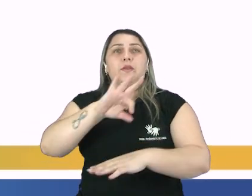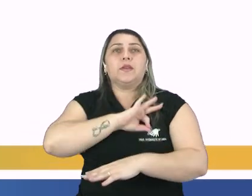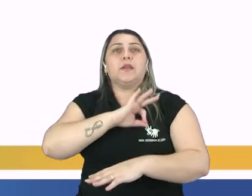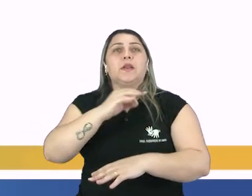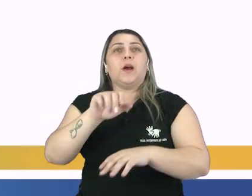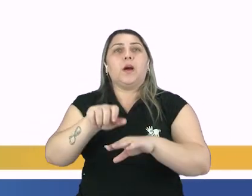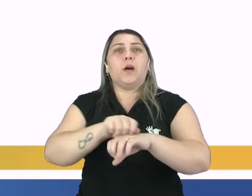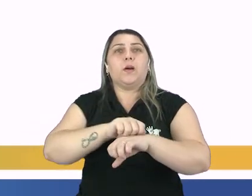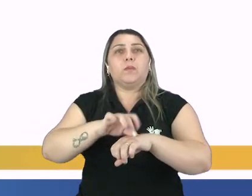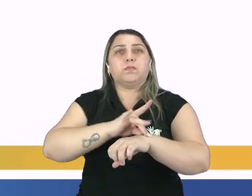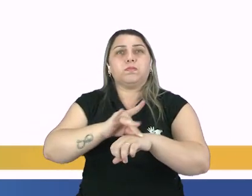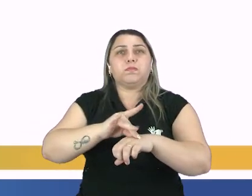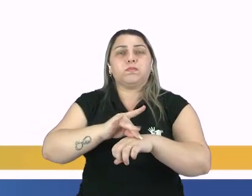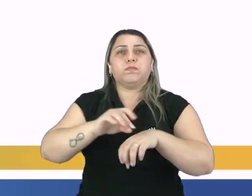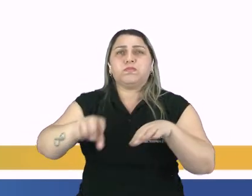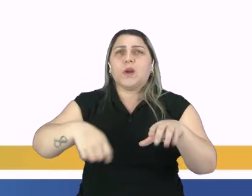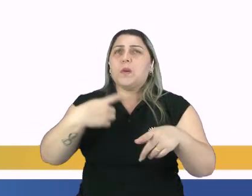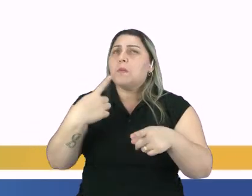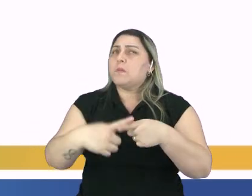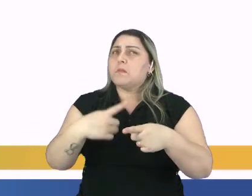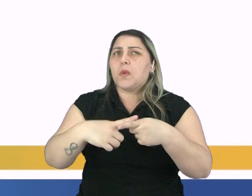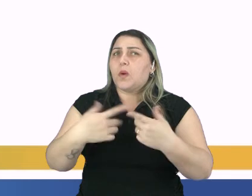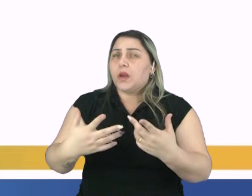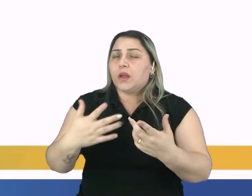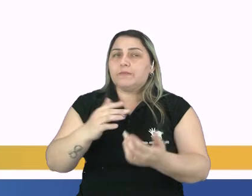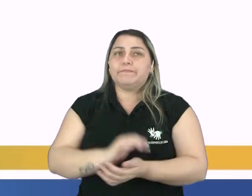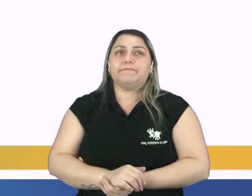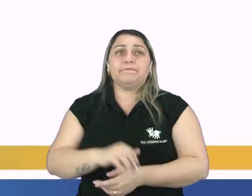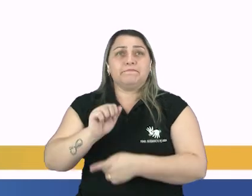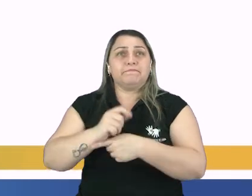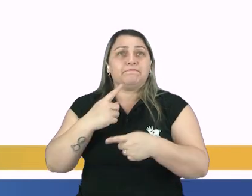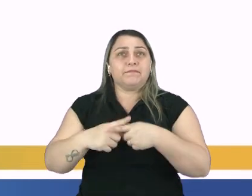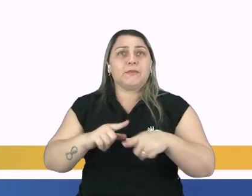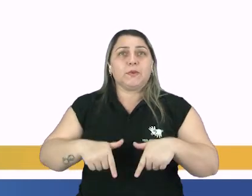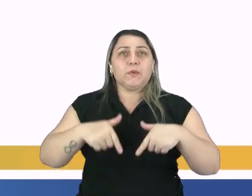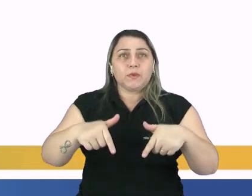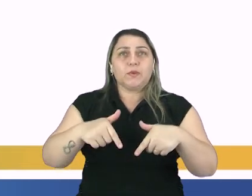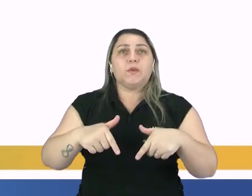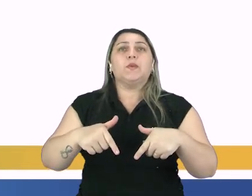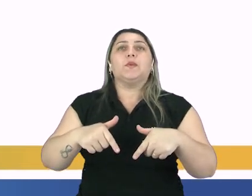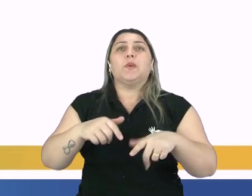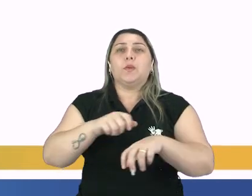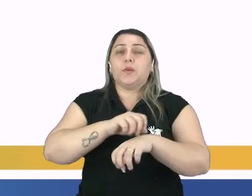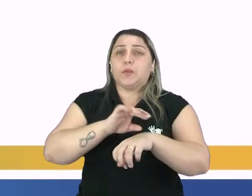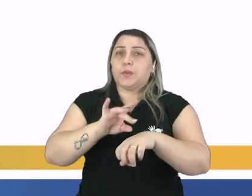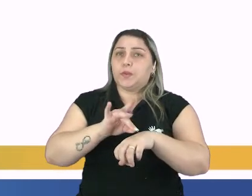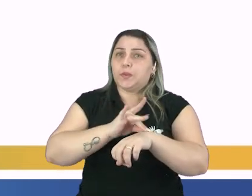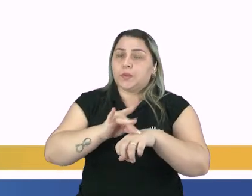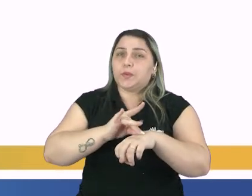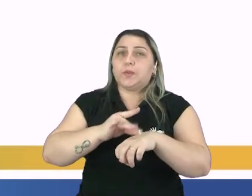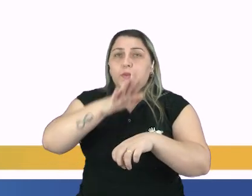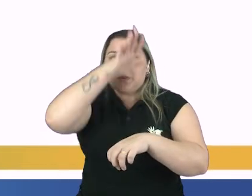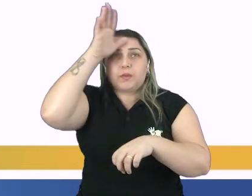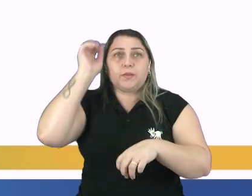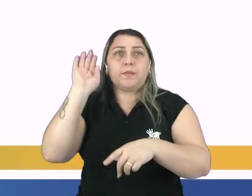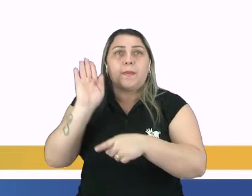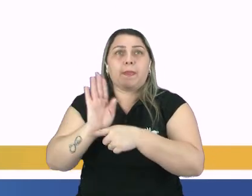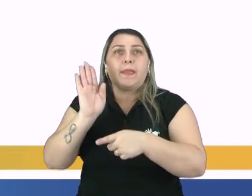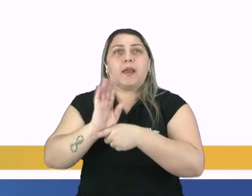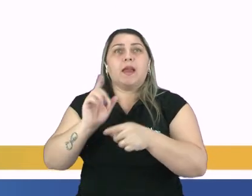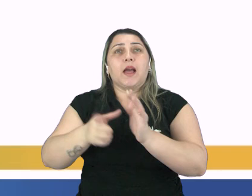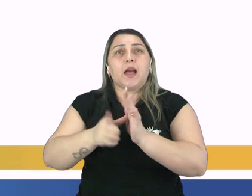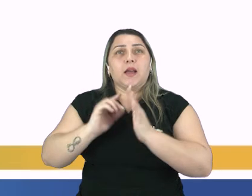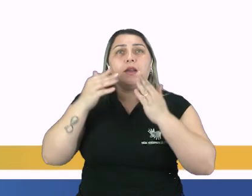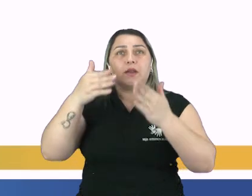de soldados da borracha. Por que foram chamados assim? A. Porque lutaram a Batalha da Borracha na Amazônia. B.